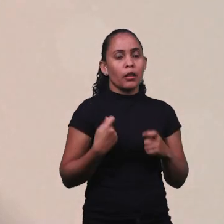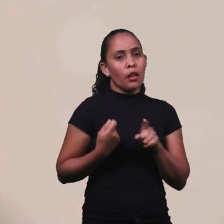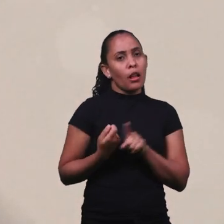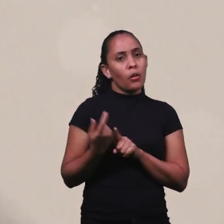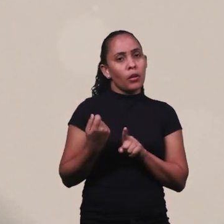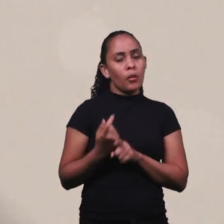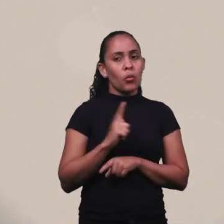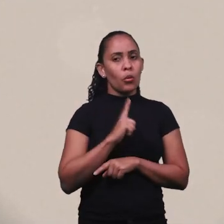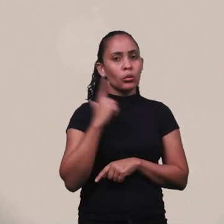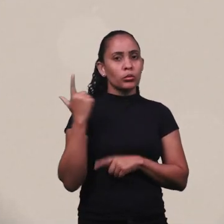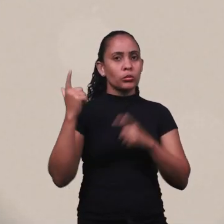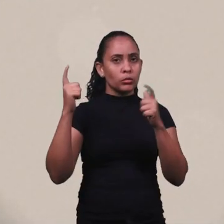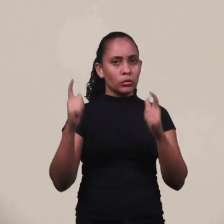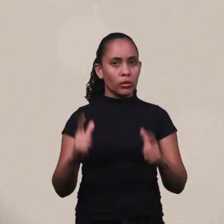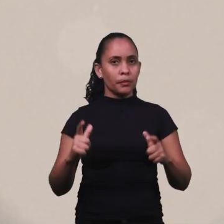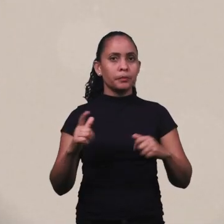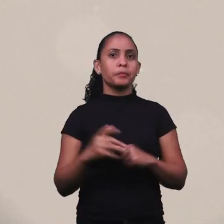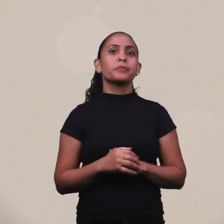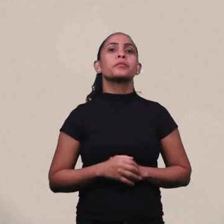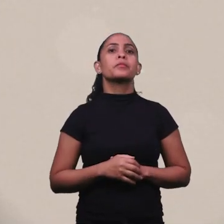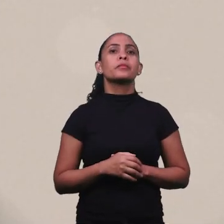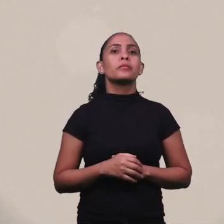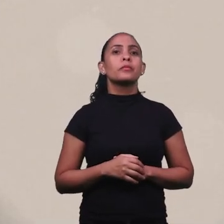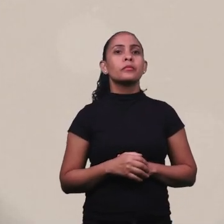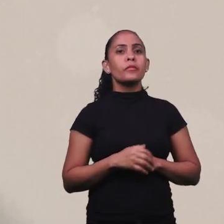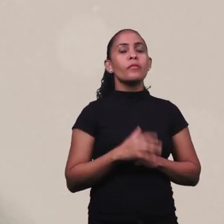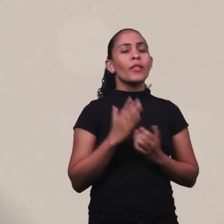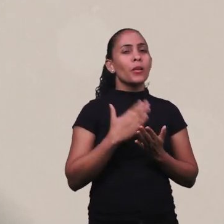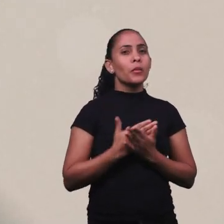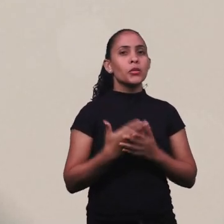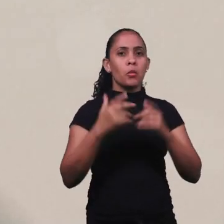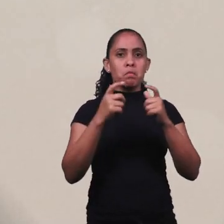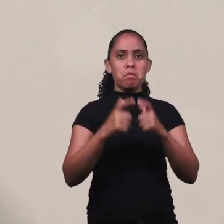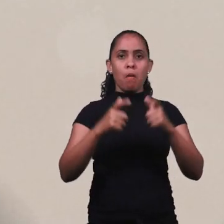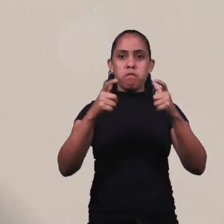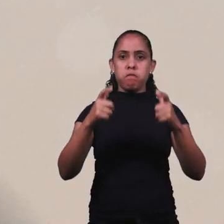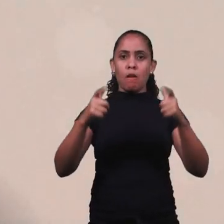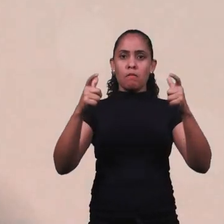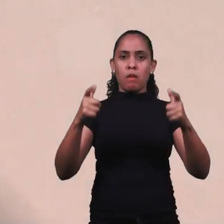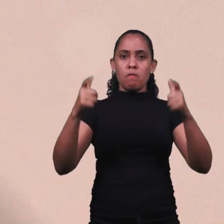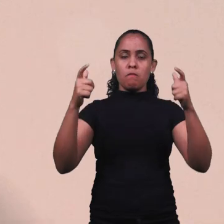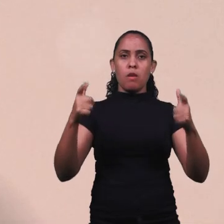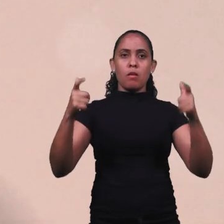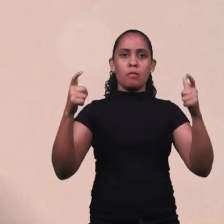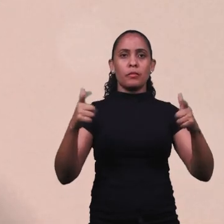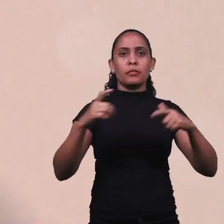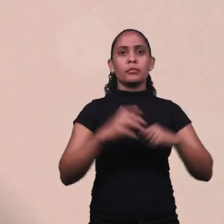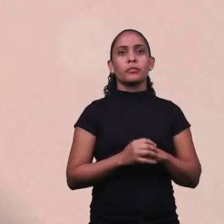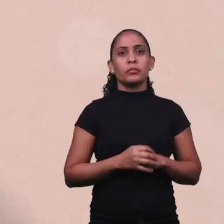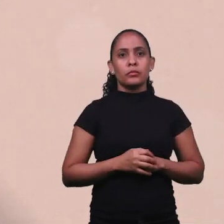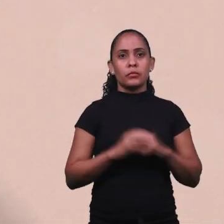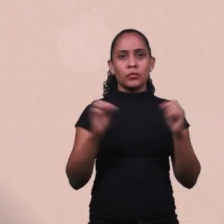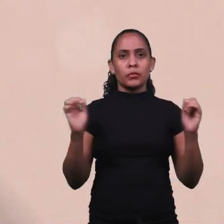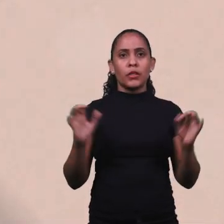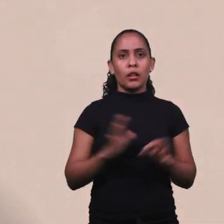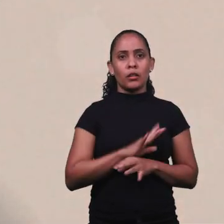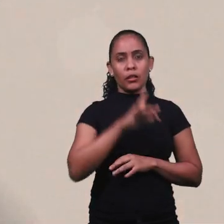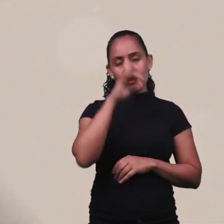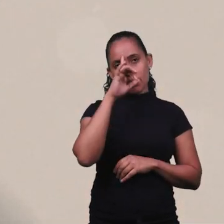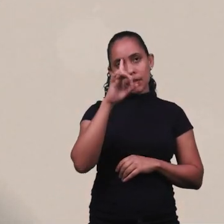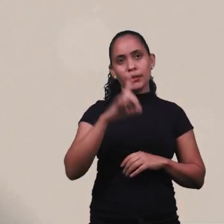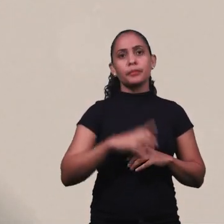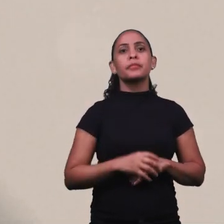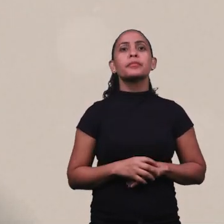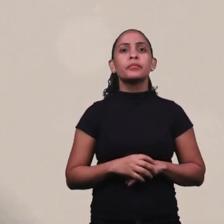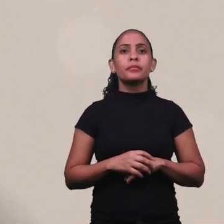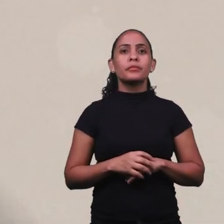outro local. E dali a obra começou a crescer grandemente. Então eu também comecei a crescer na obra do Senhor.